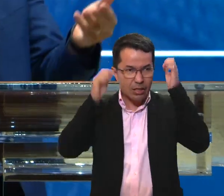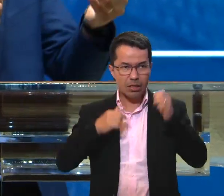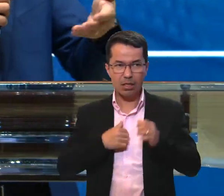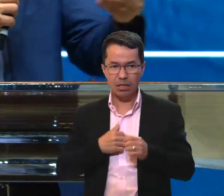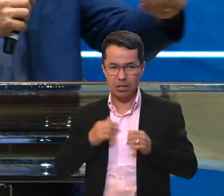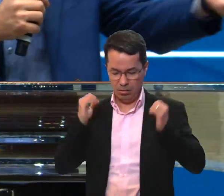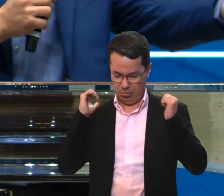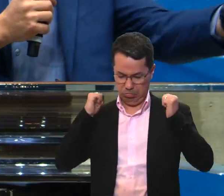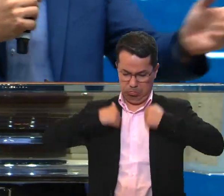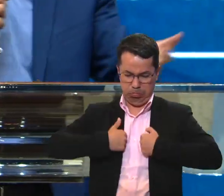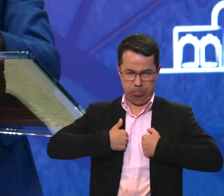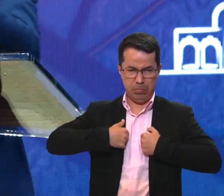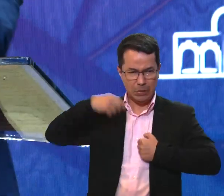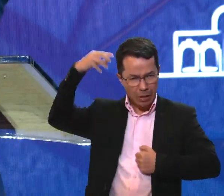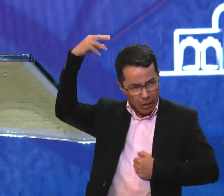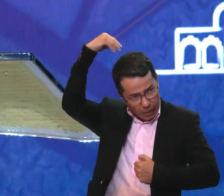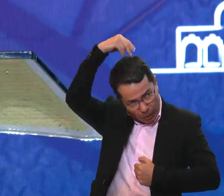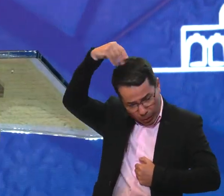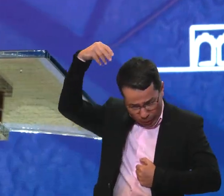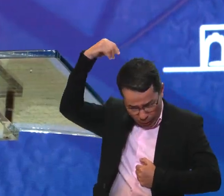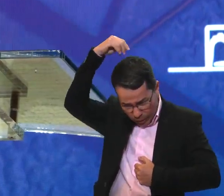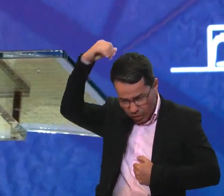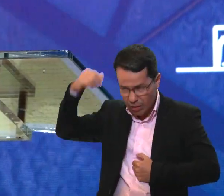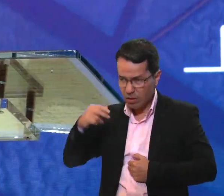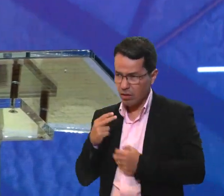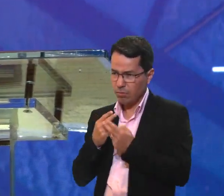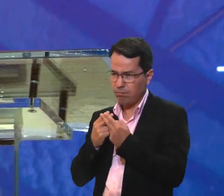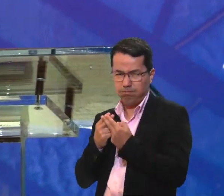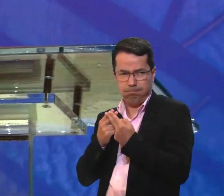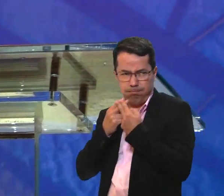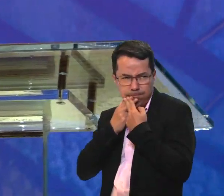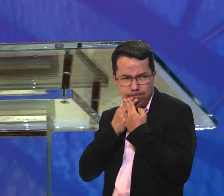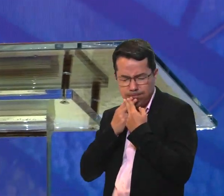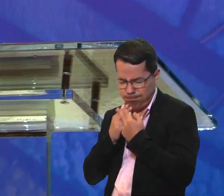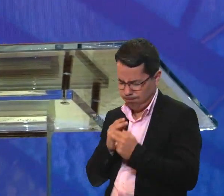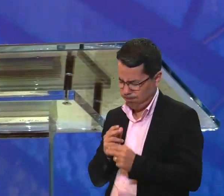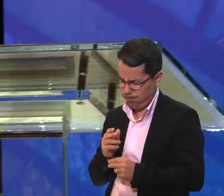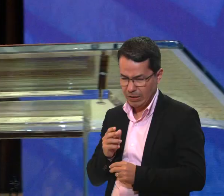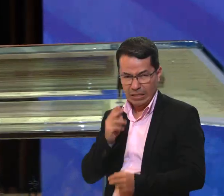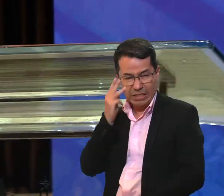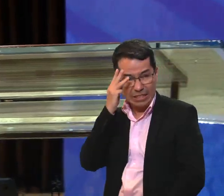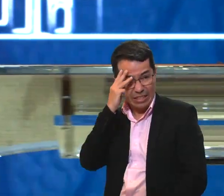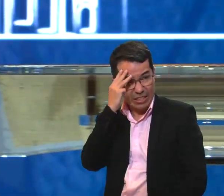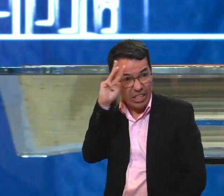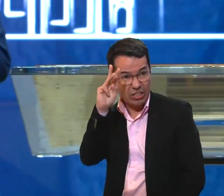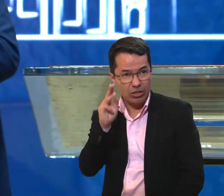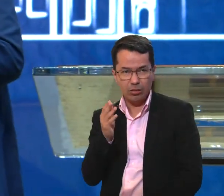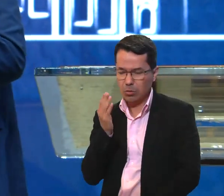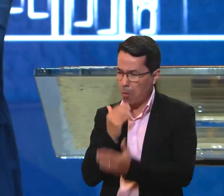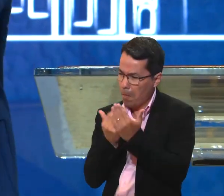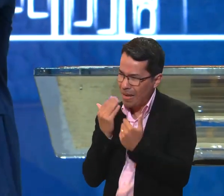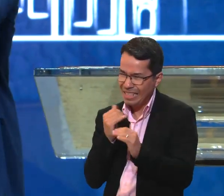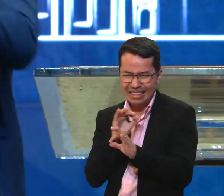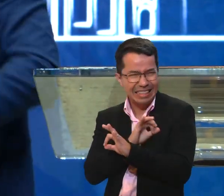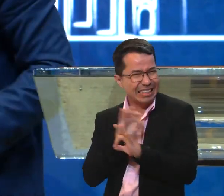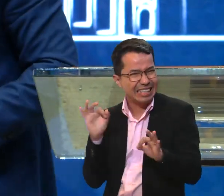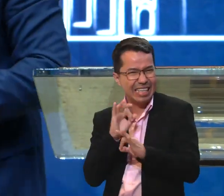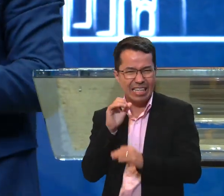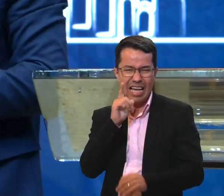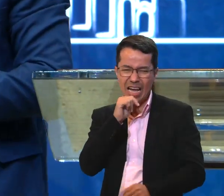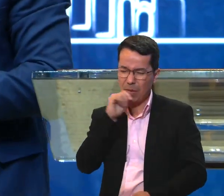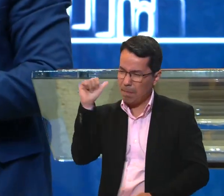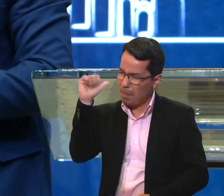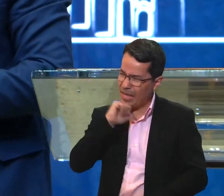cabeça, e eles jejuam. Esther, Mordecai e os judeus, 3 dias, nem água